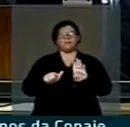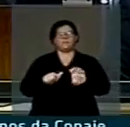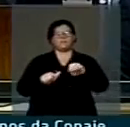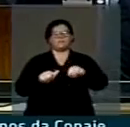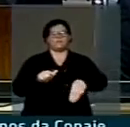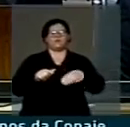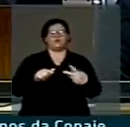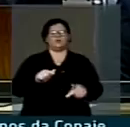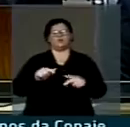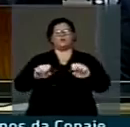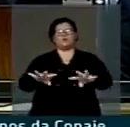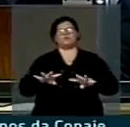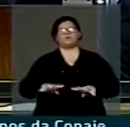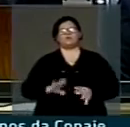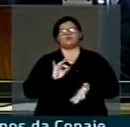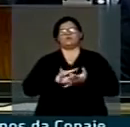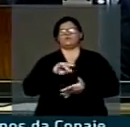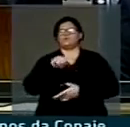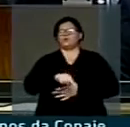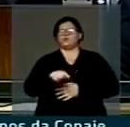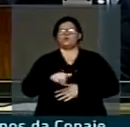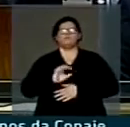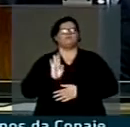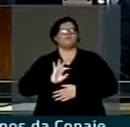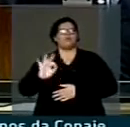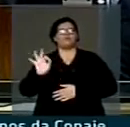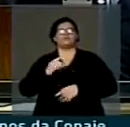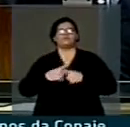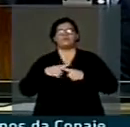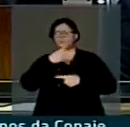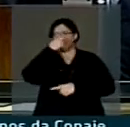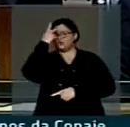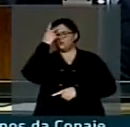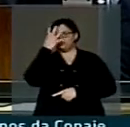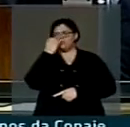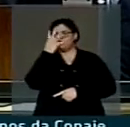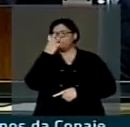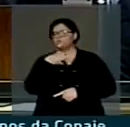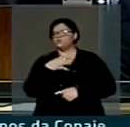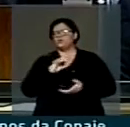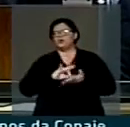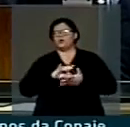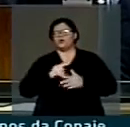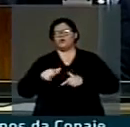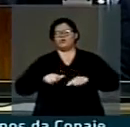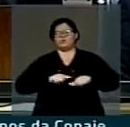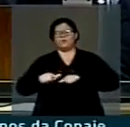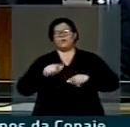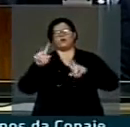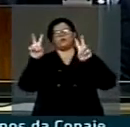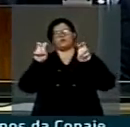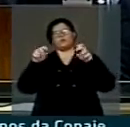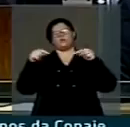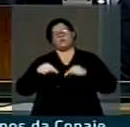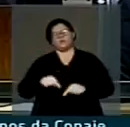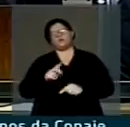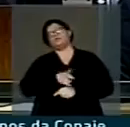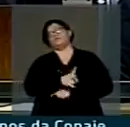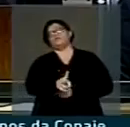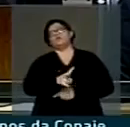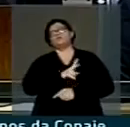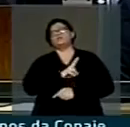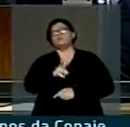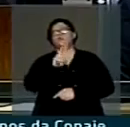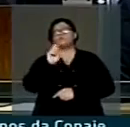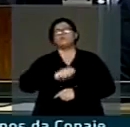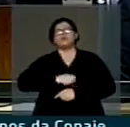pela sua clarividência, pelo seu descortino e pela correta abordagem dos temas que o levam sempre à tribuna